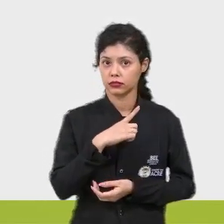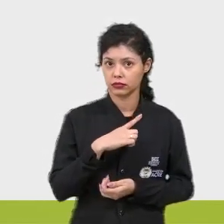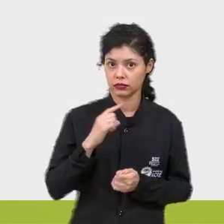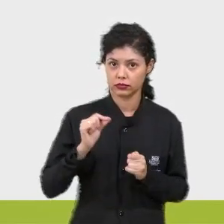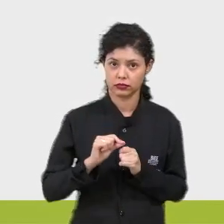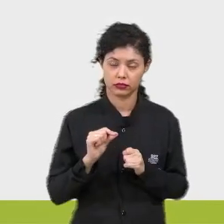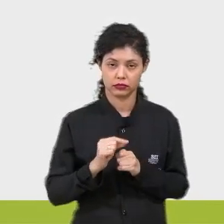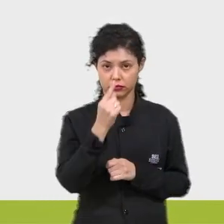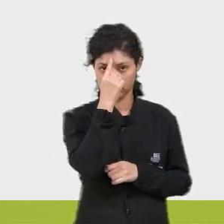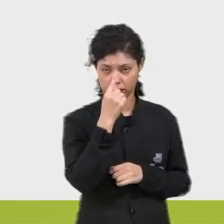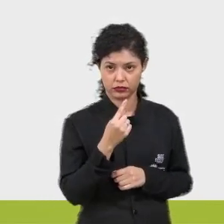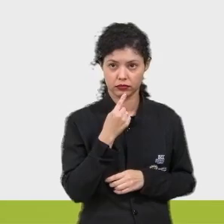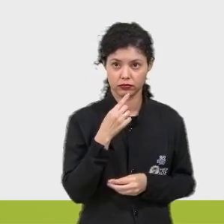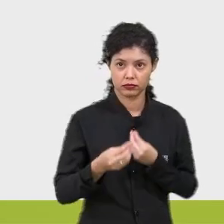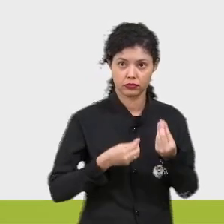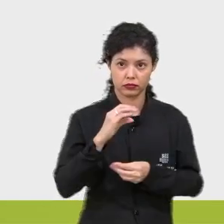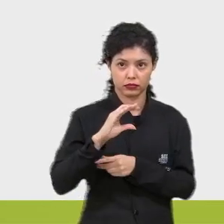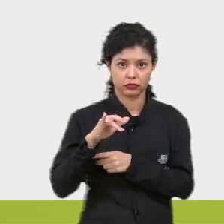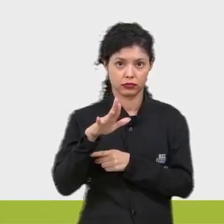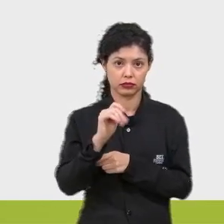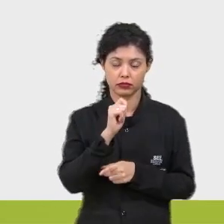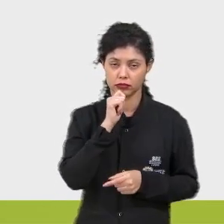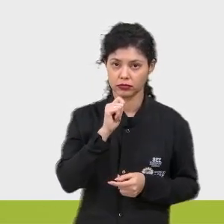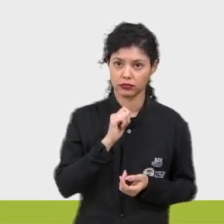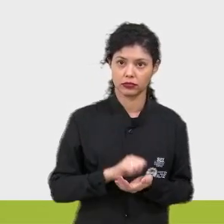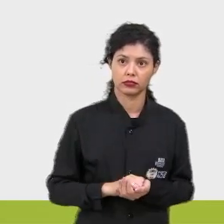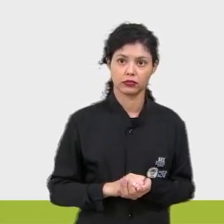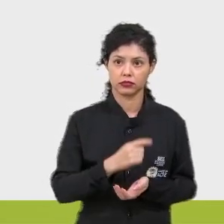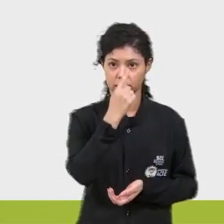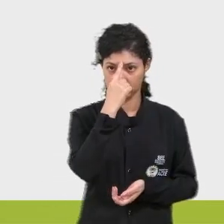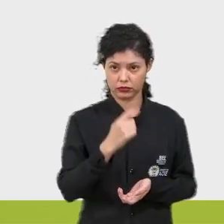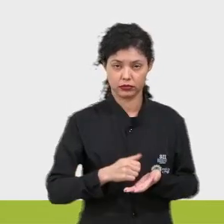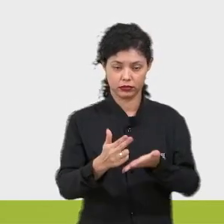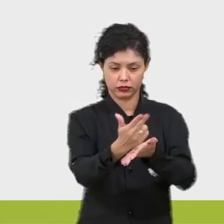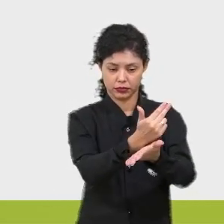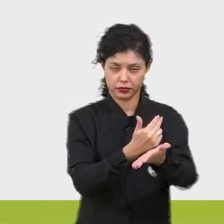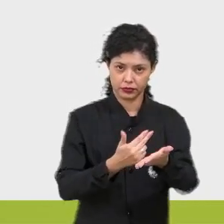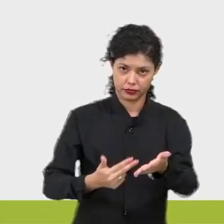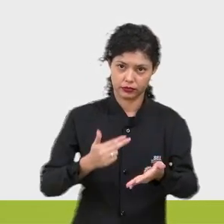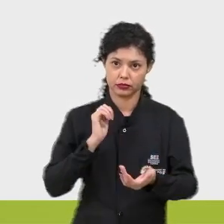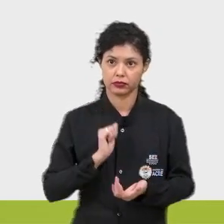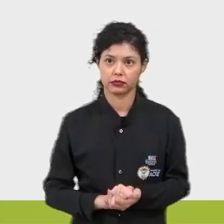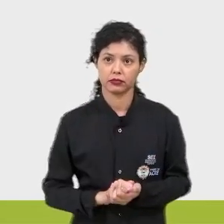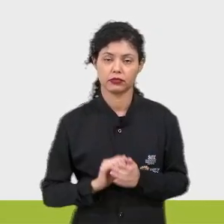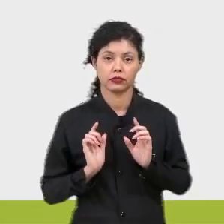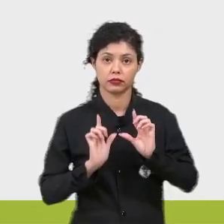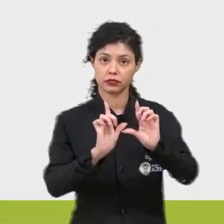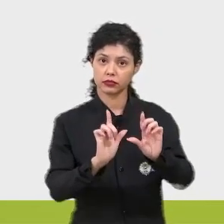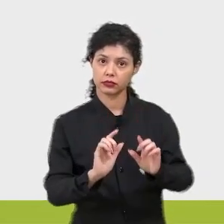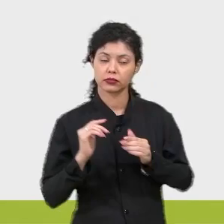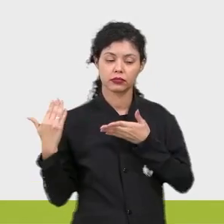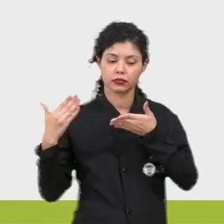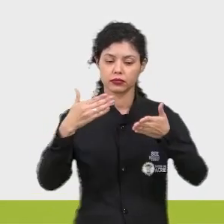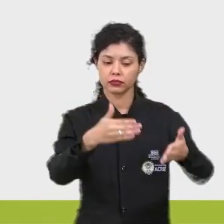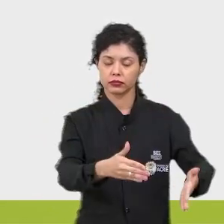uma ilustração cômica através de caricaturas. Em sua maioria, a charge tem por objetivo realizar